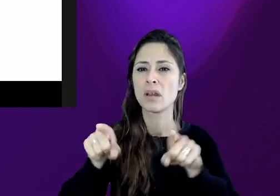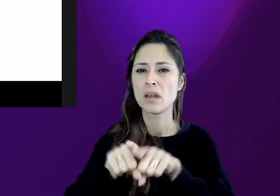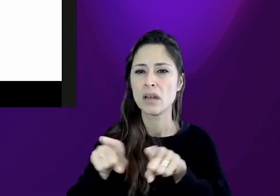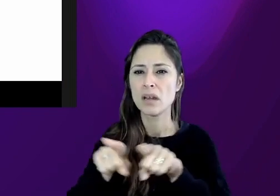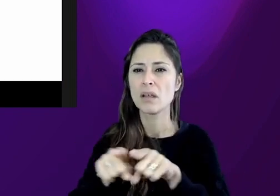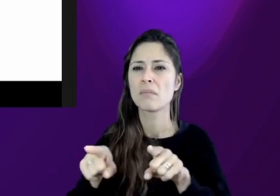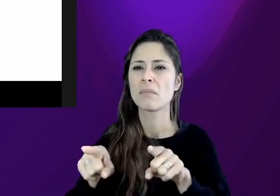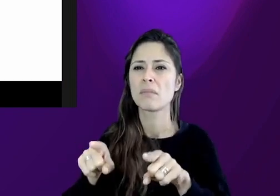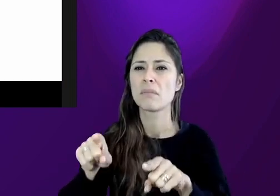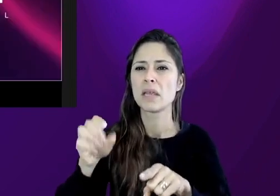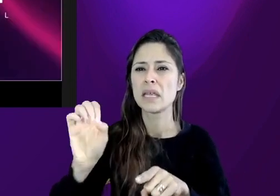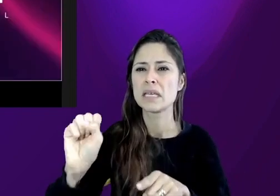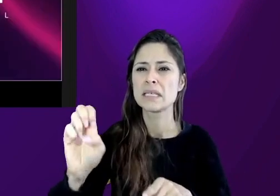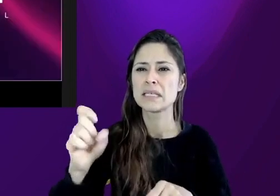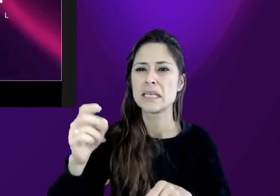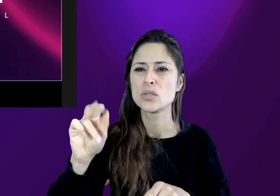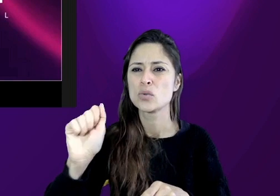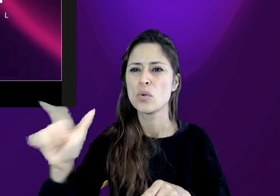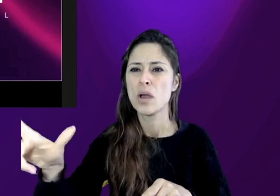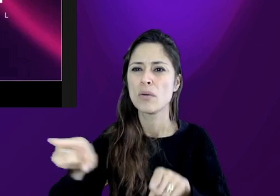sido relatada.